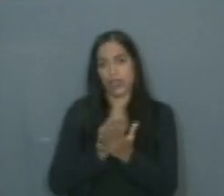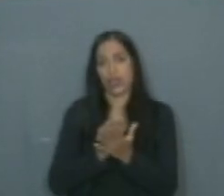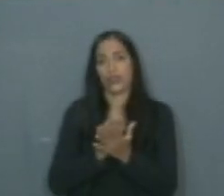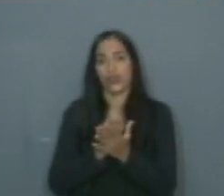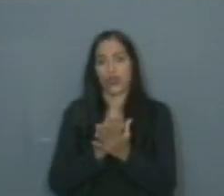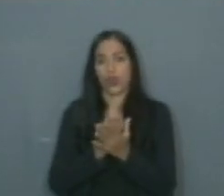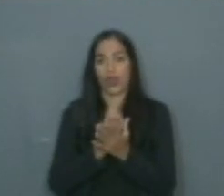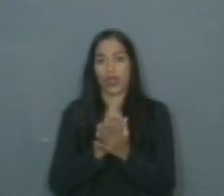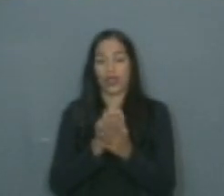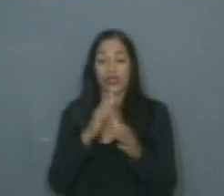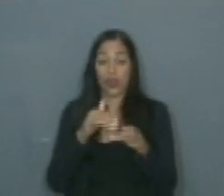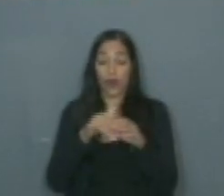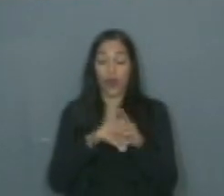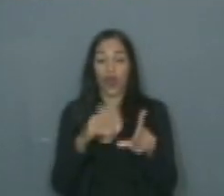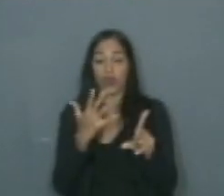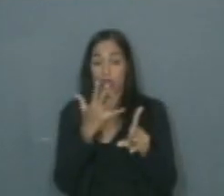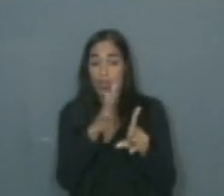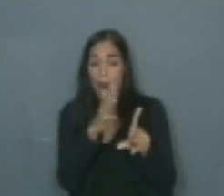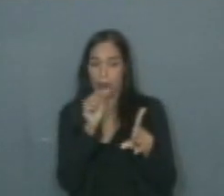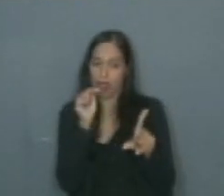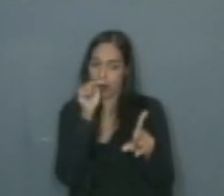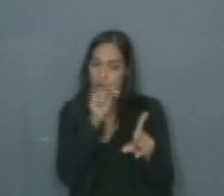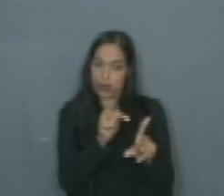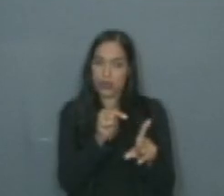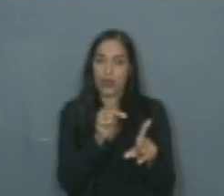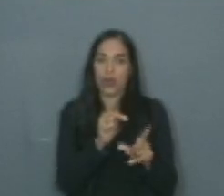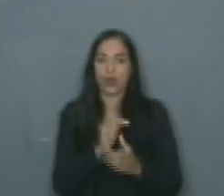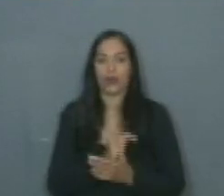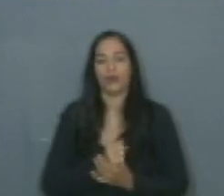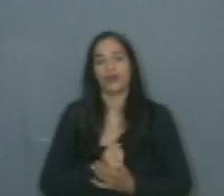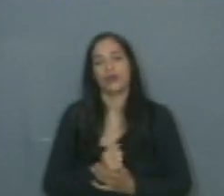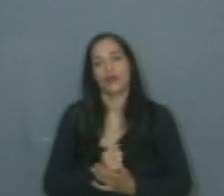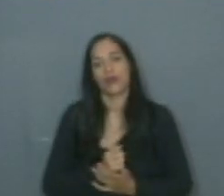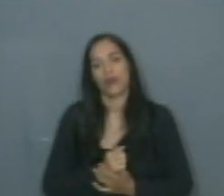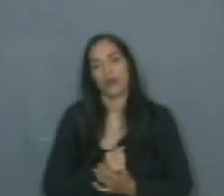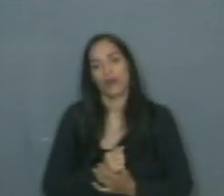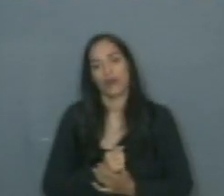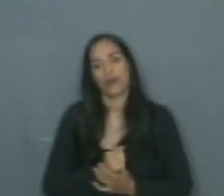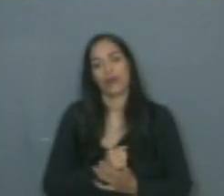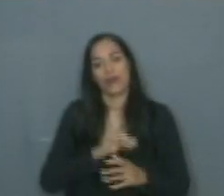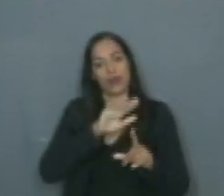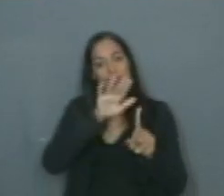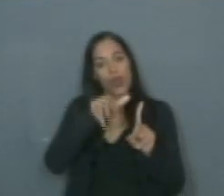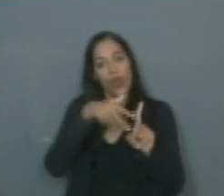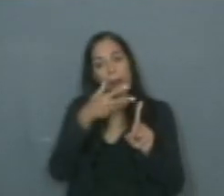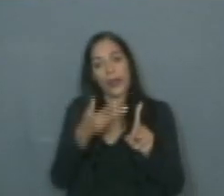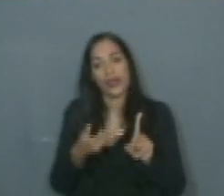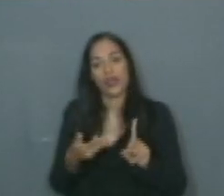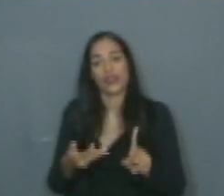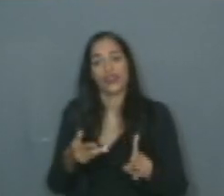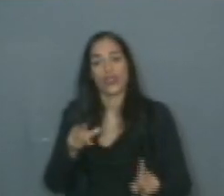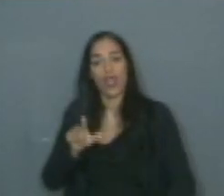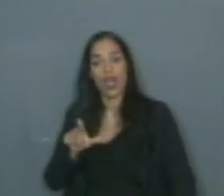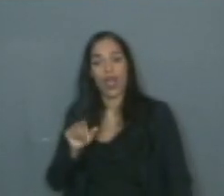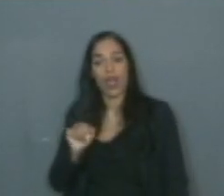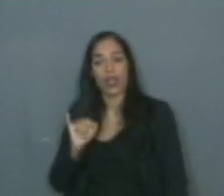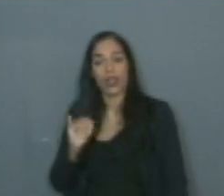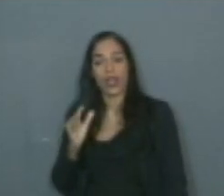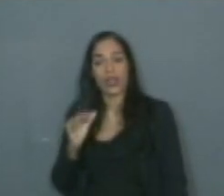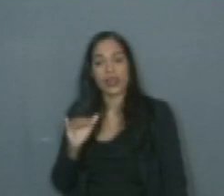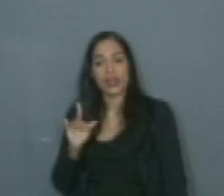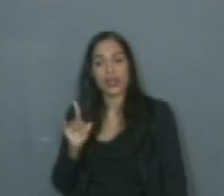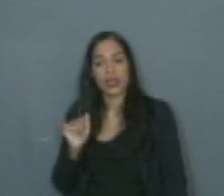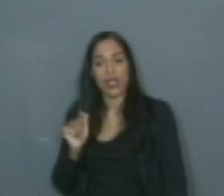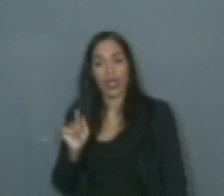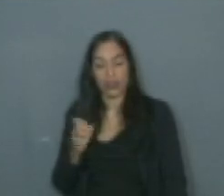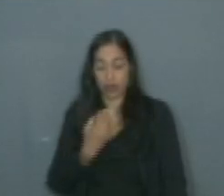voto de aplauso seria para homenagear a laicidade. O que é a laicidade?